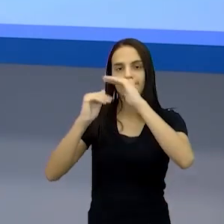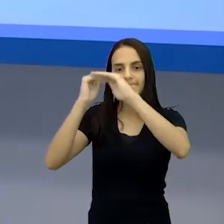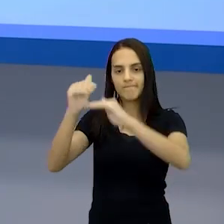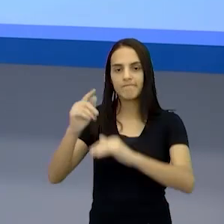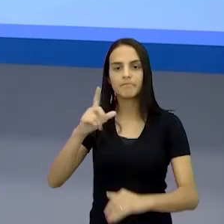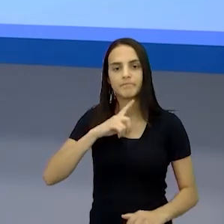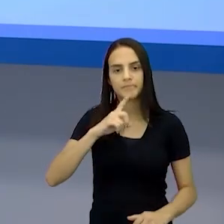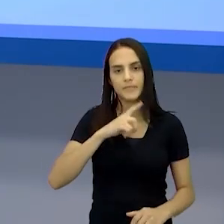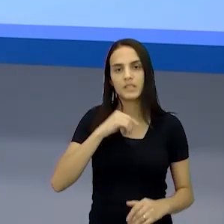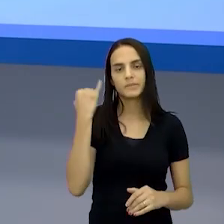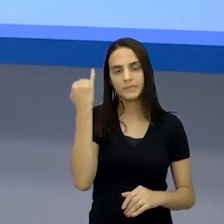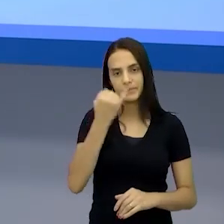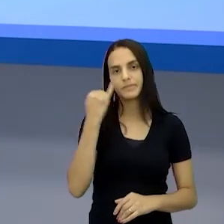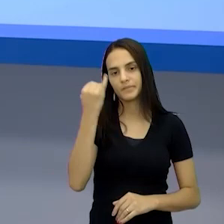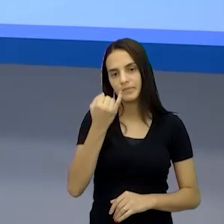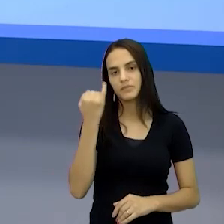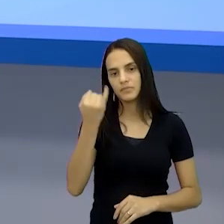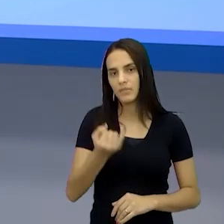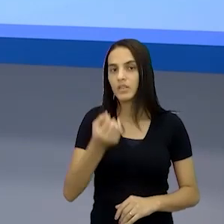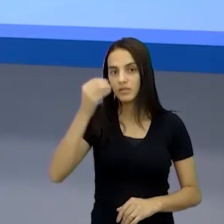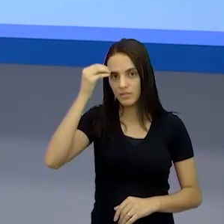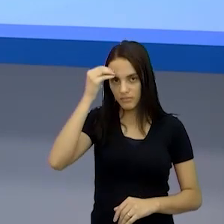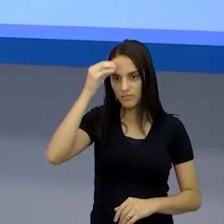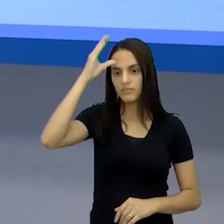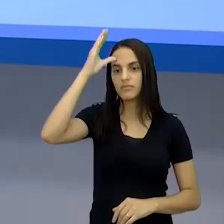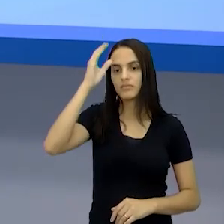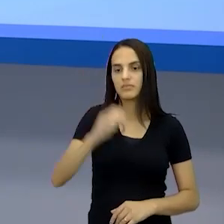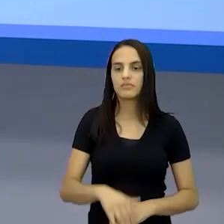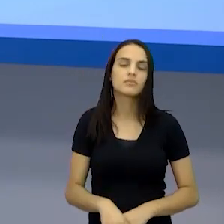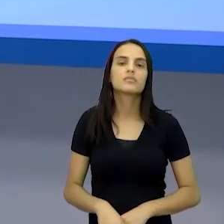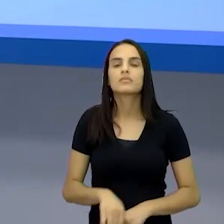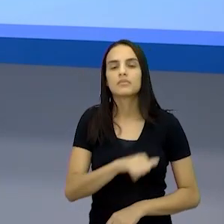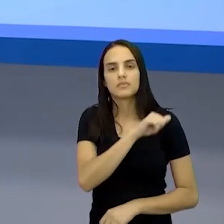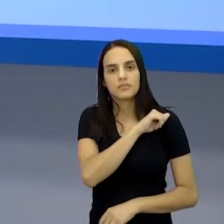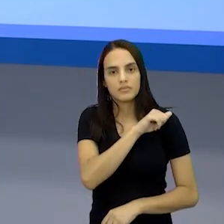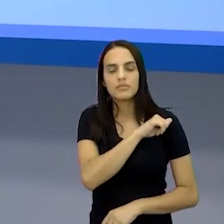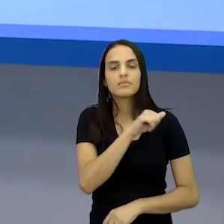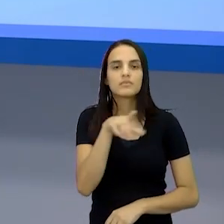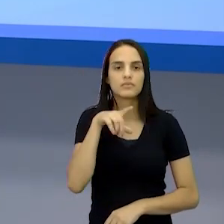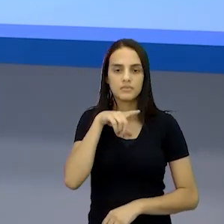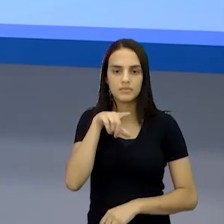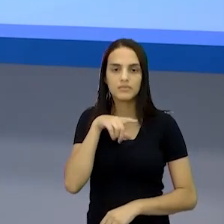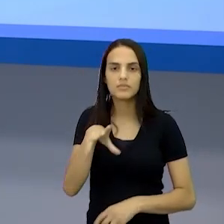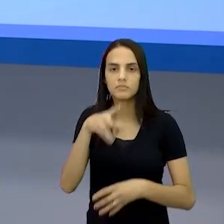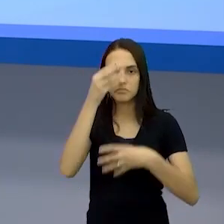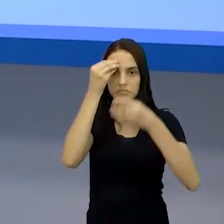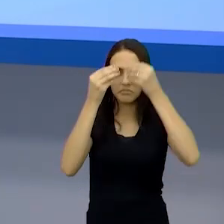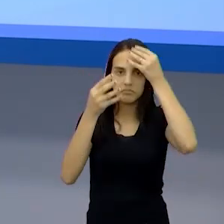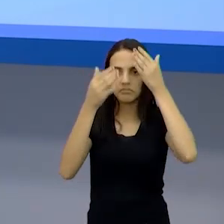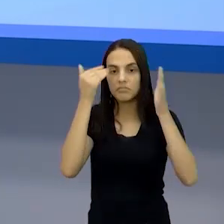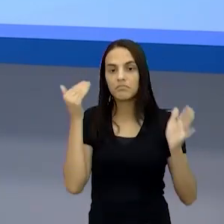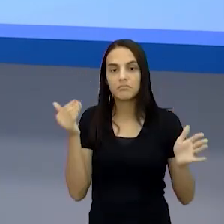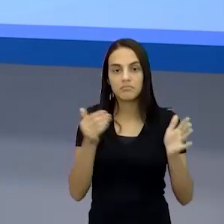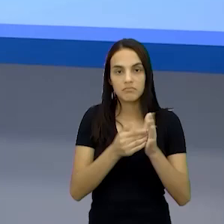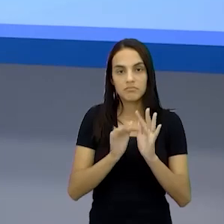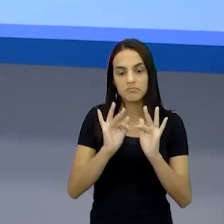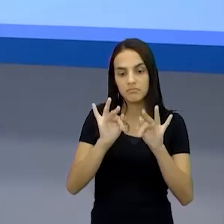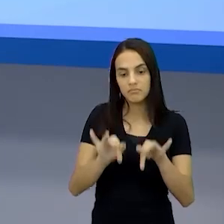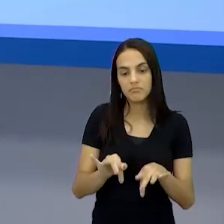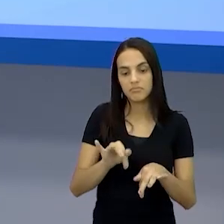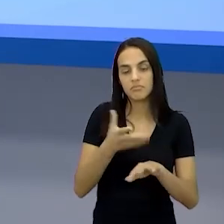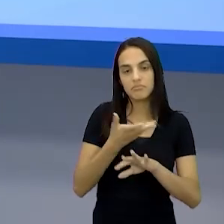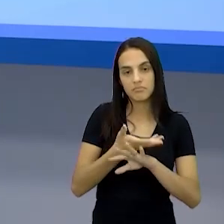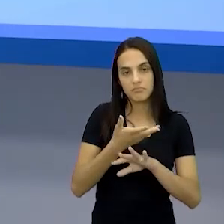tem, né, suma importância, né, para esse conhecimento, né, que o aluno vai adquirir, né, para chegar lá no final do